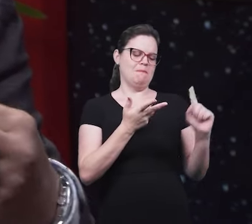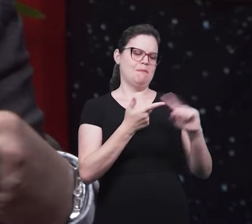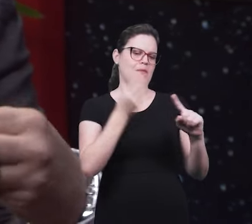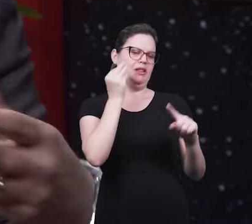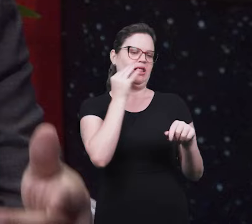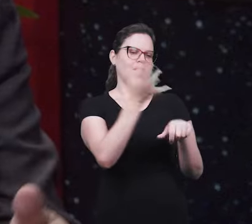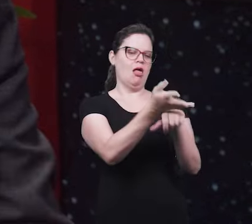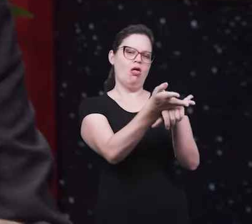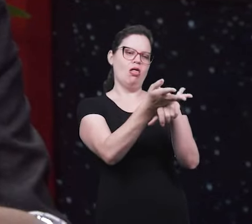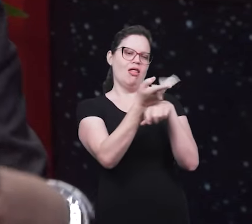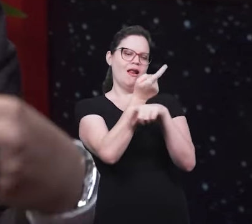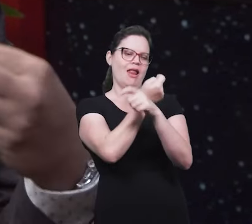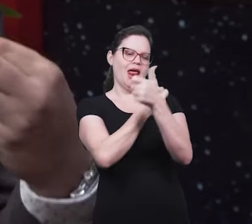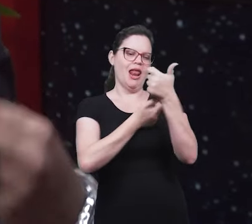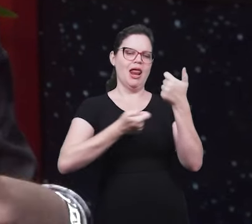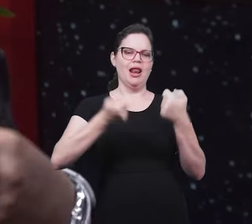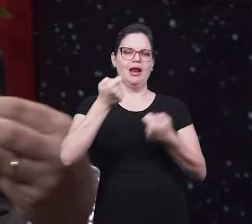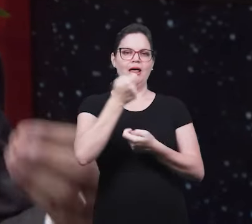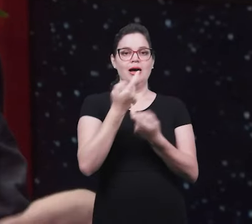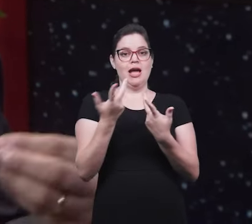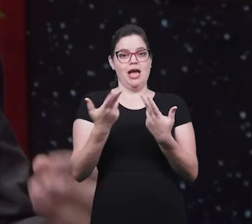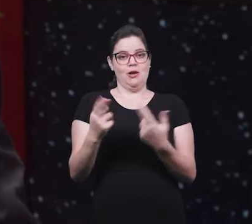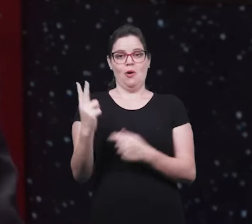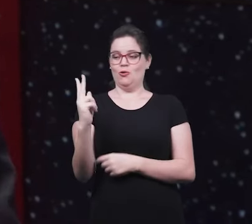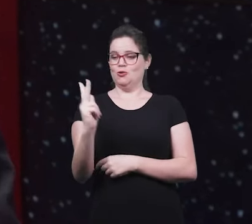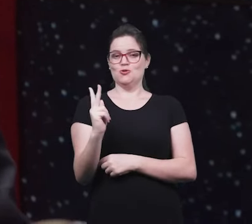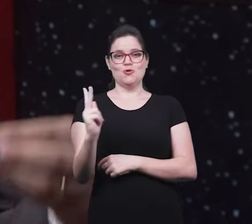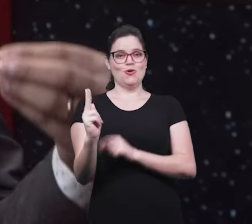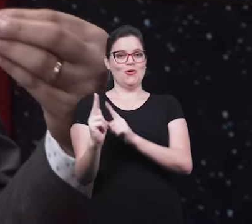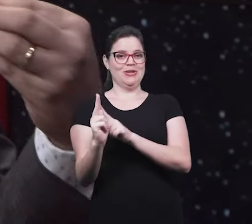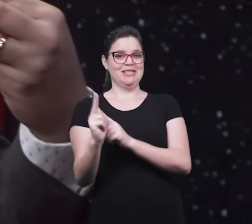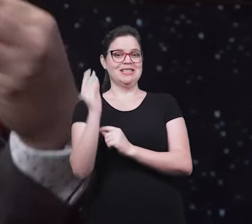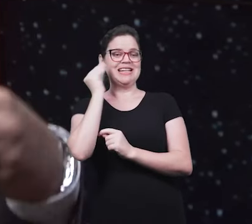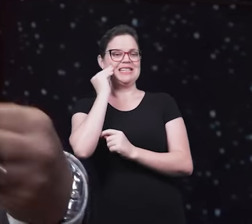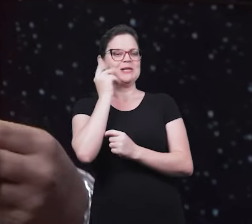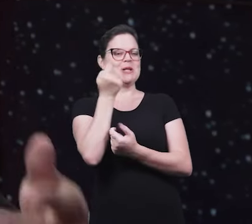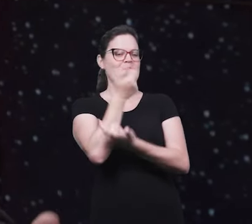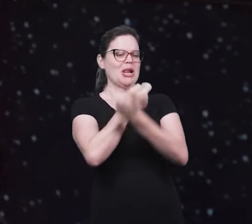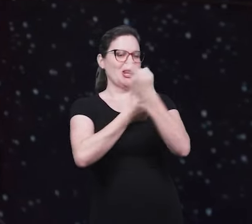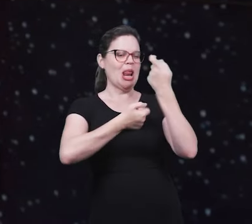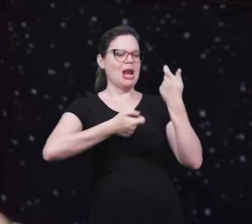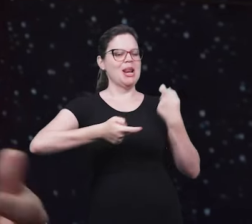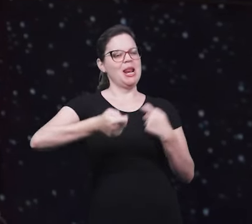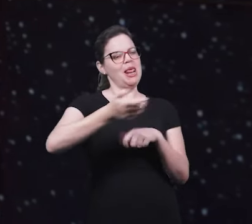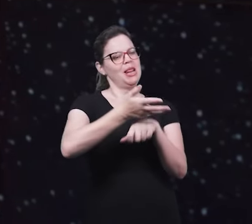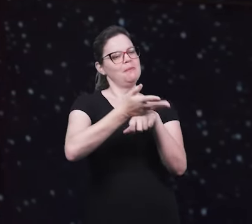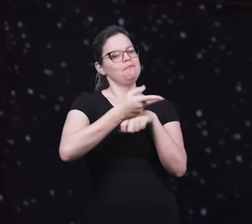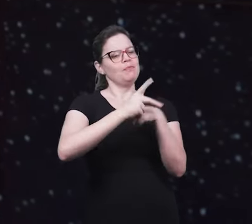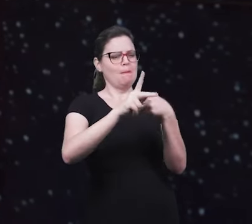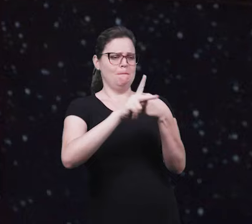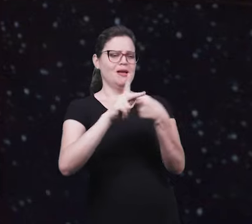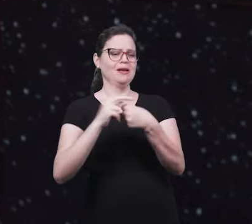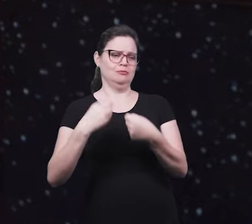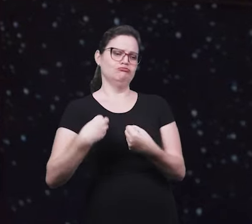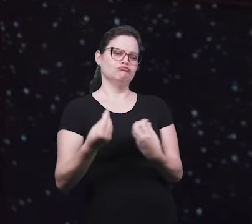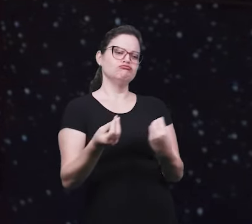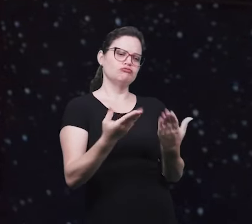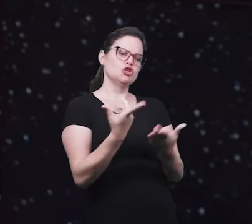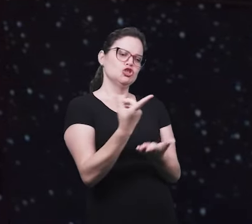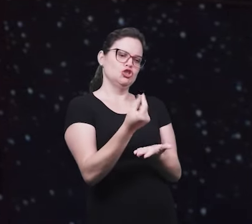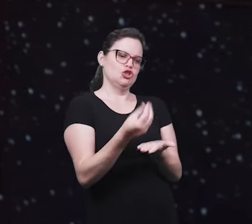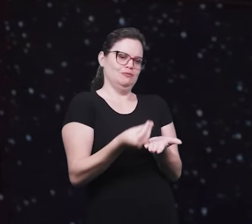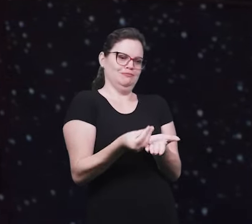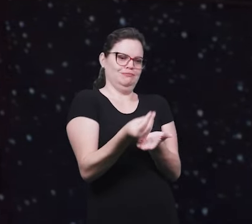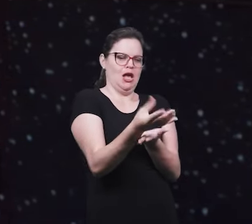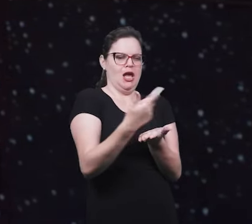querem convencer. O que Ananias e Safira queriam era convencer a Pedro do que o que